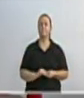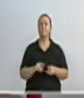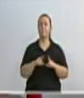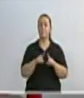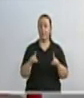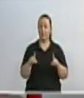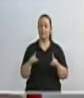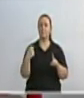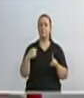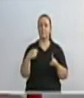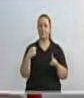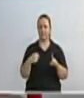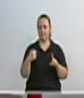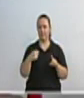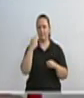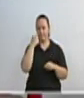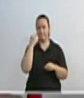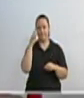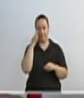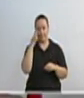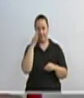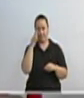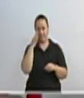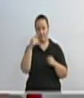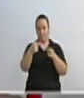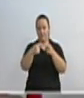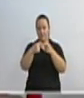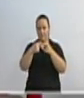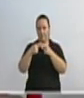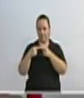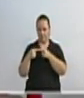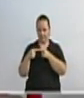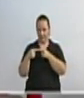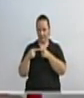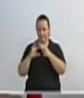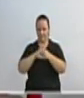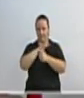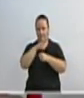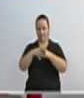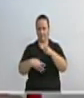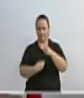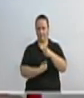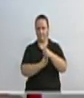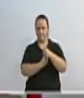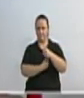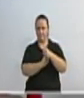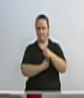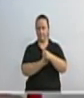expedição, ouçam bem, de licença ambiental por compromisso, LAC,